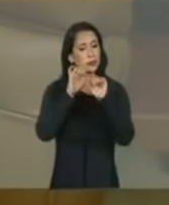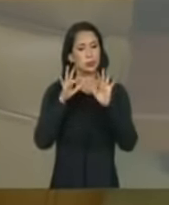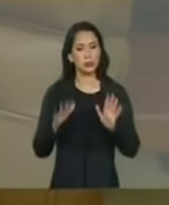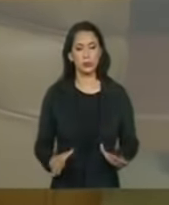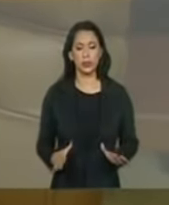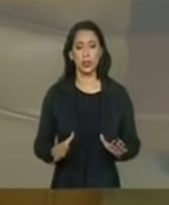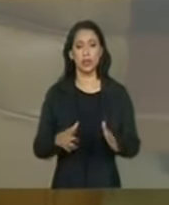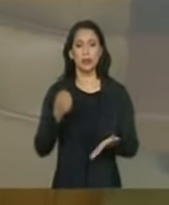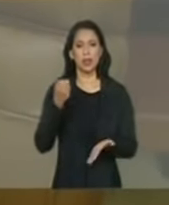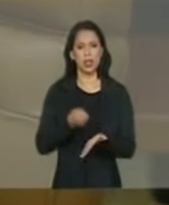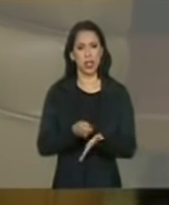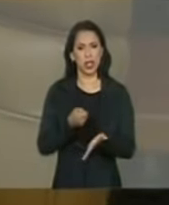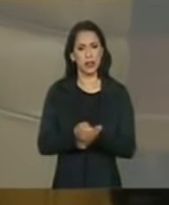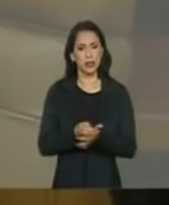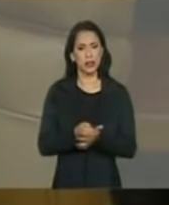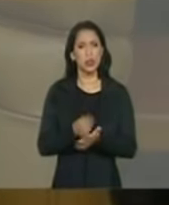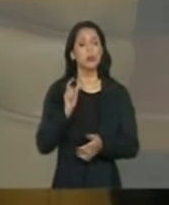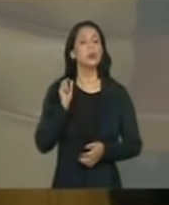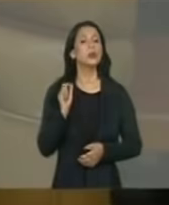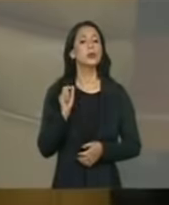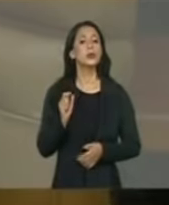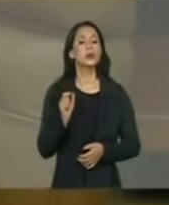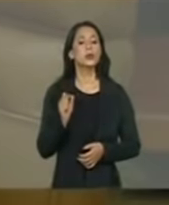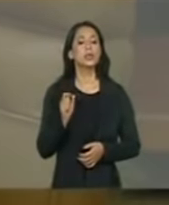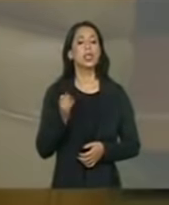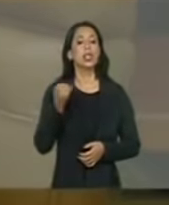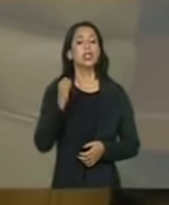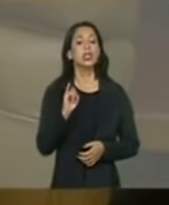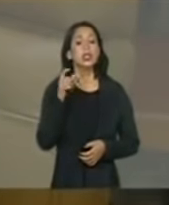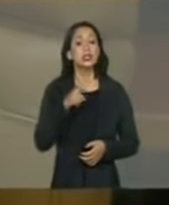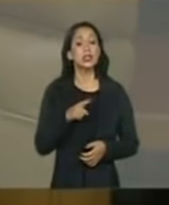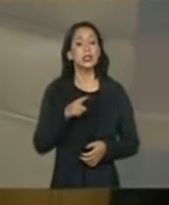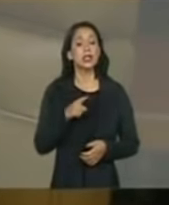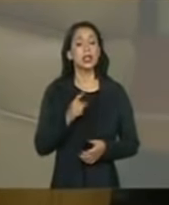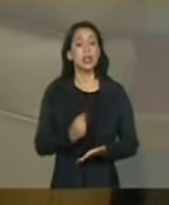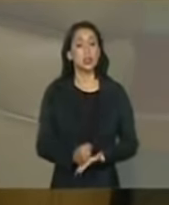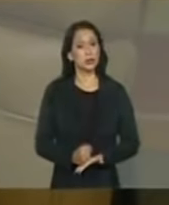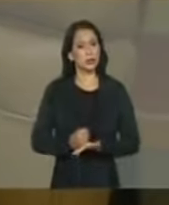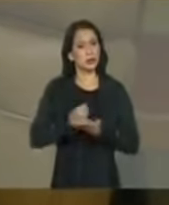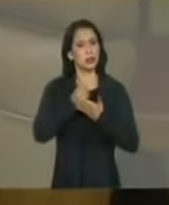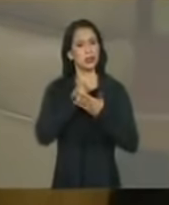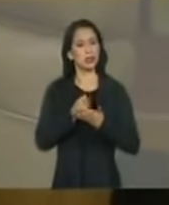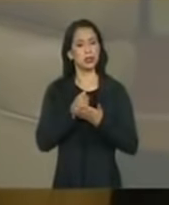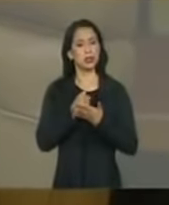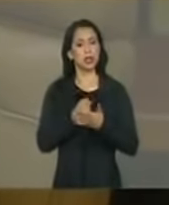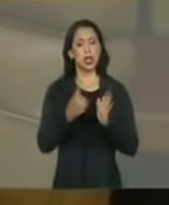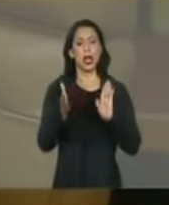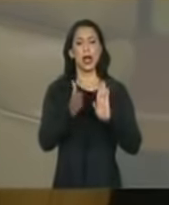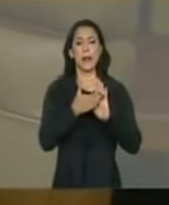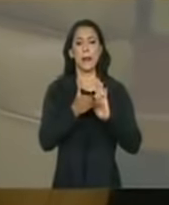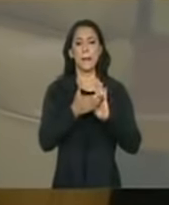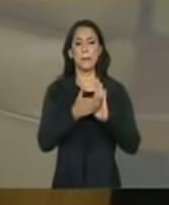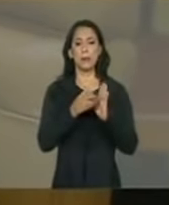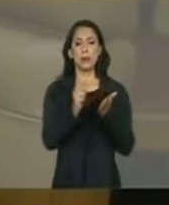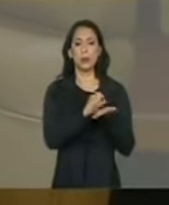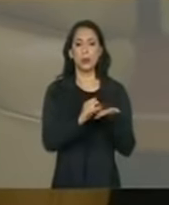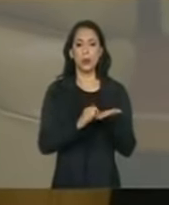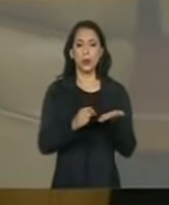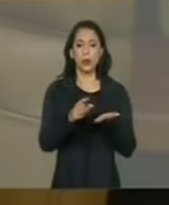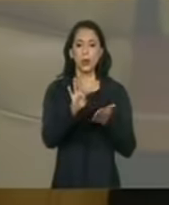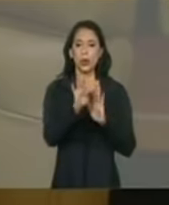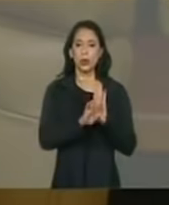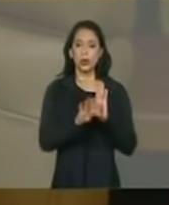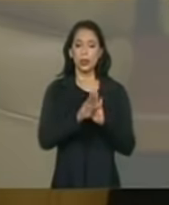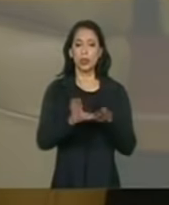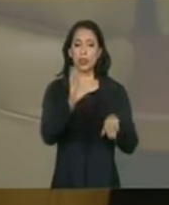afirmou que ele se inspirou ao propor essa redação na constituição